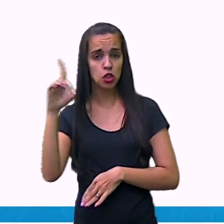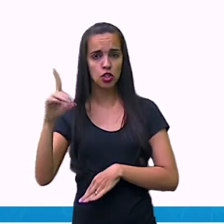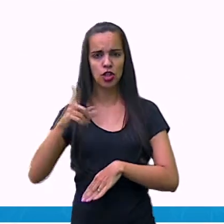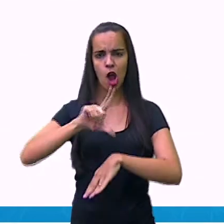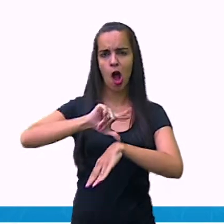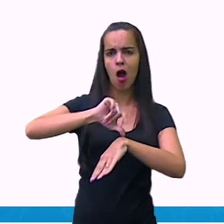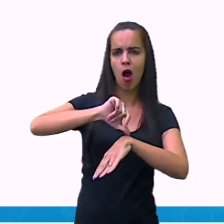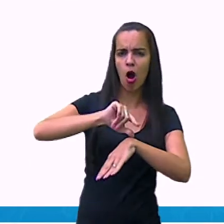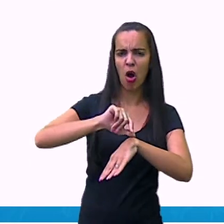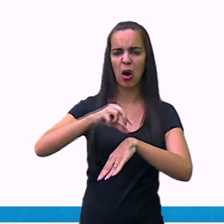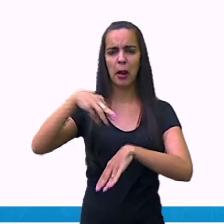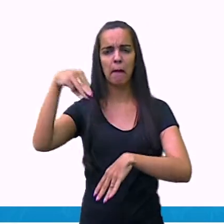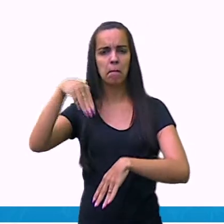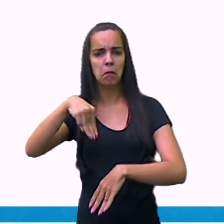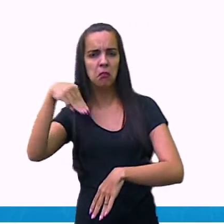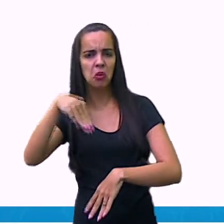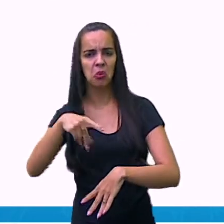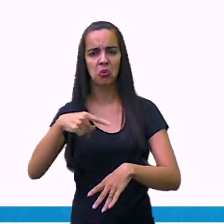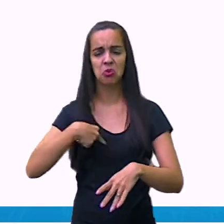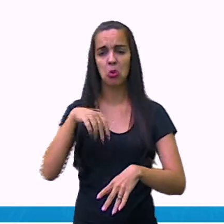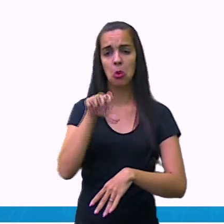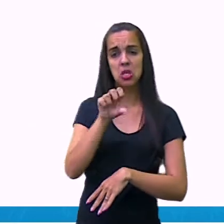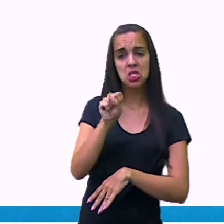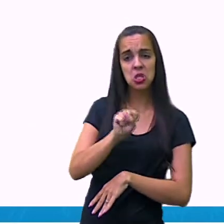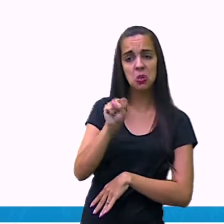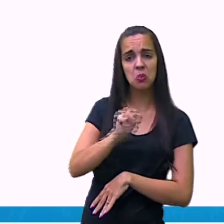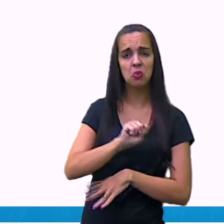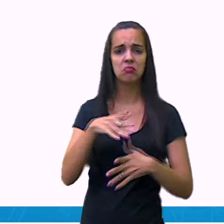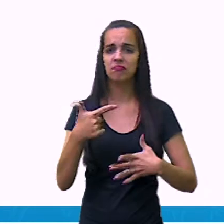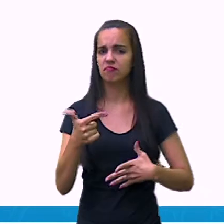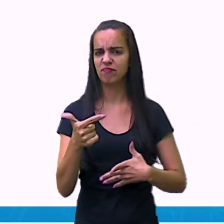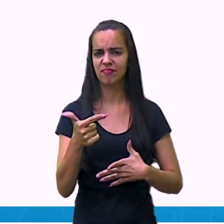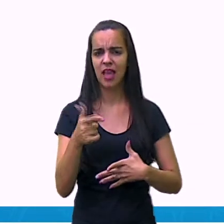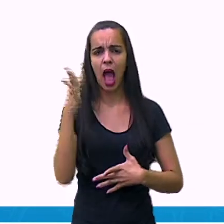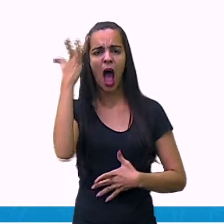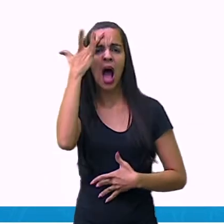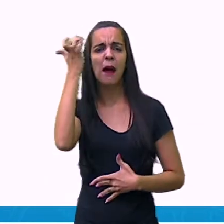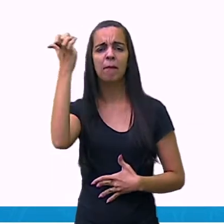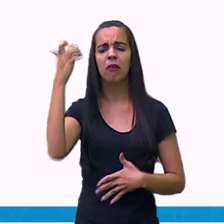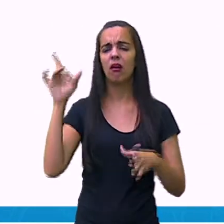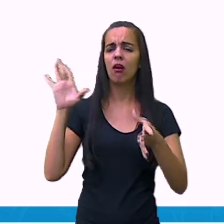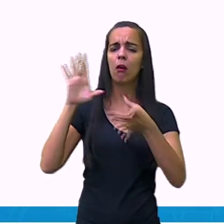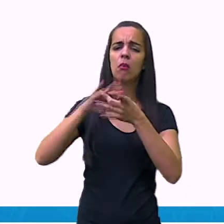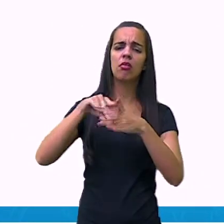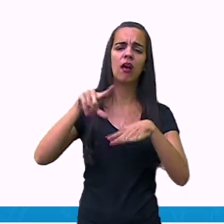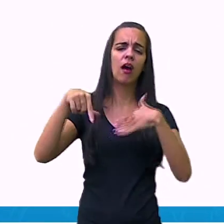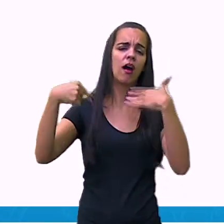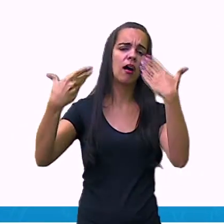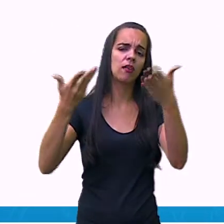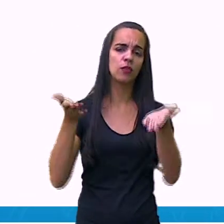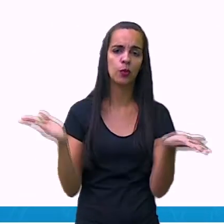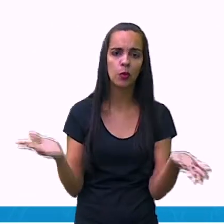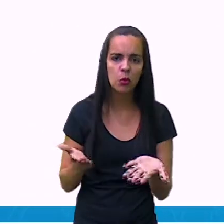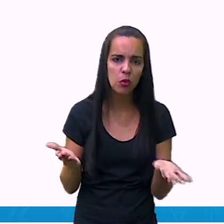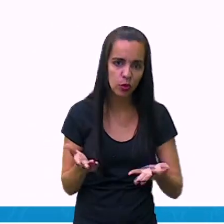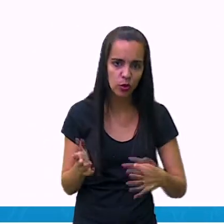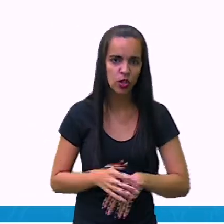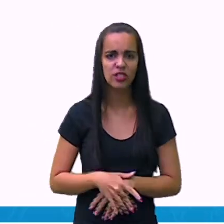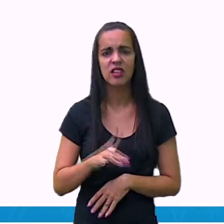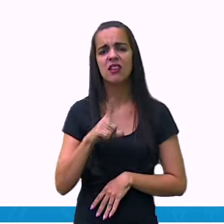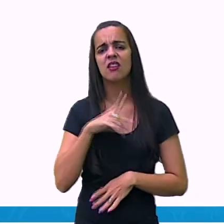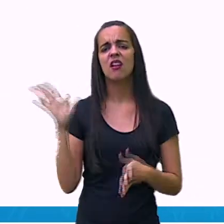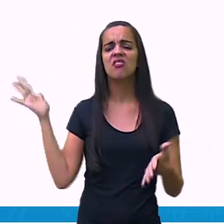segundo. O amanhã emendava no hoje, que já vinha de ontem e anteontem,